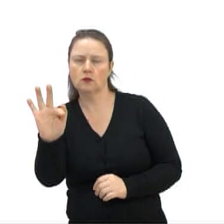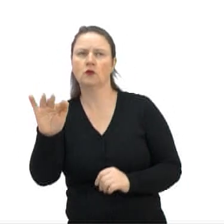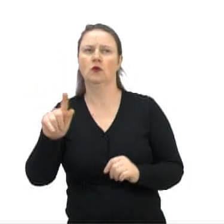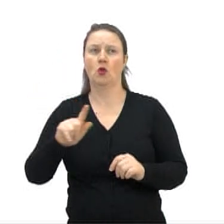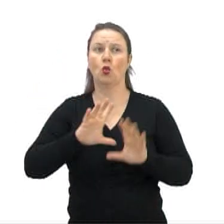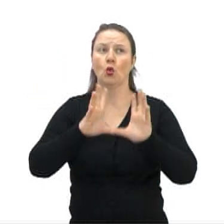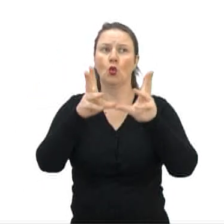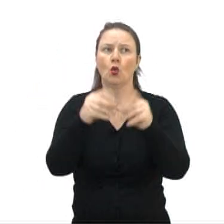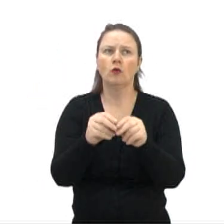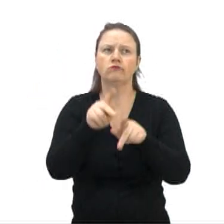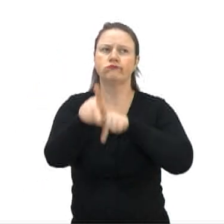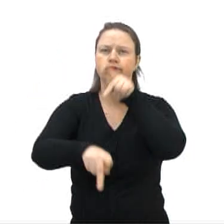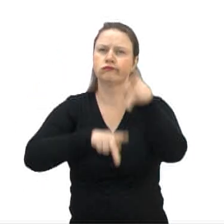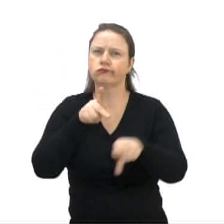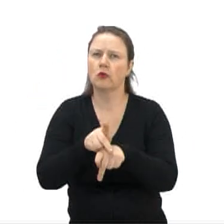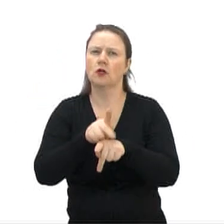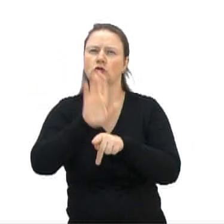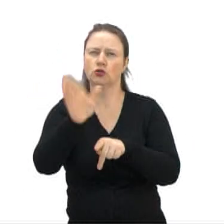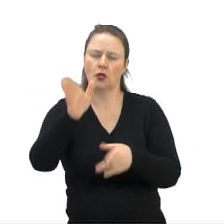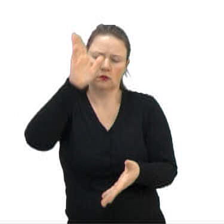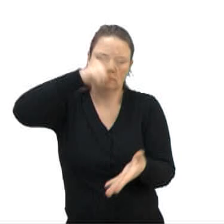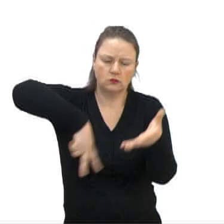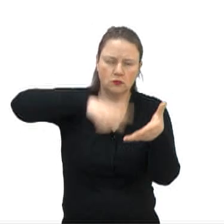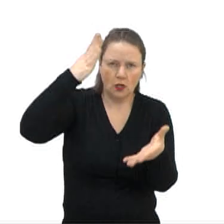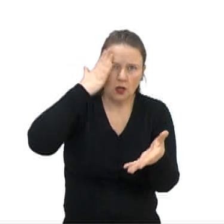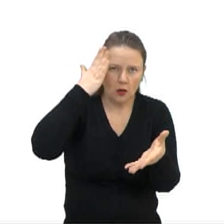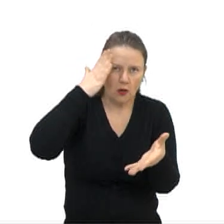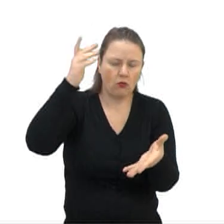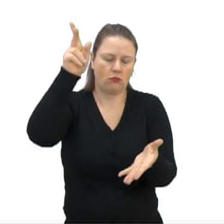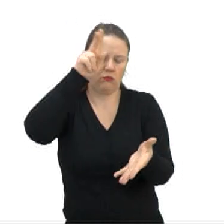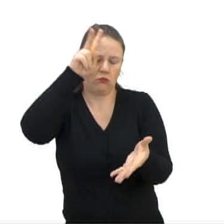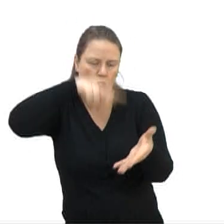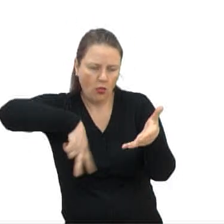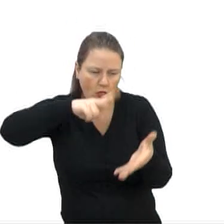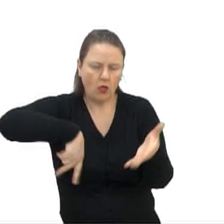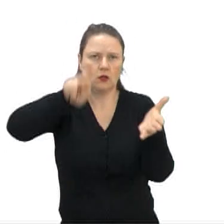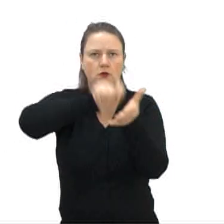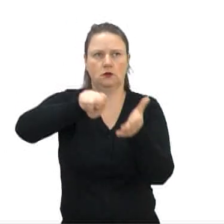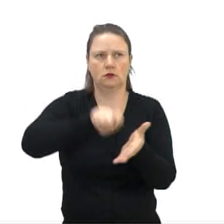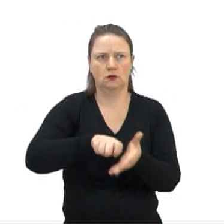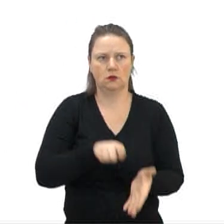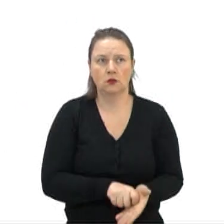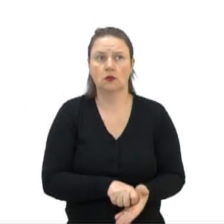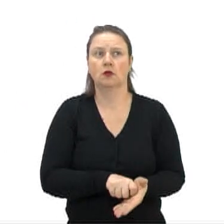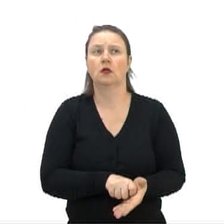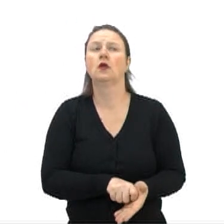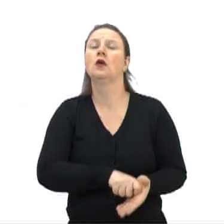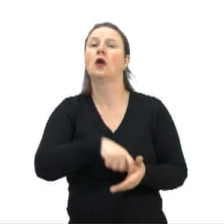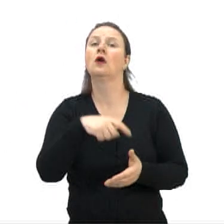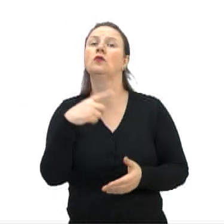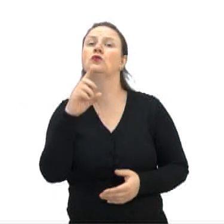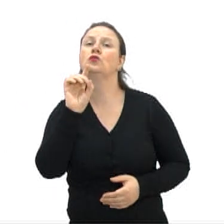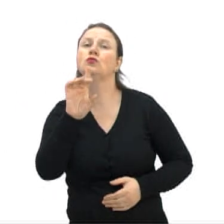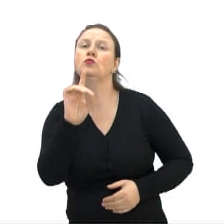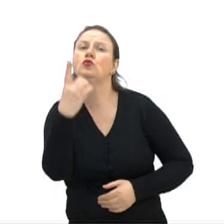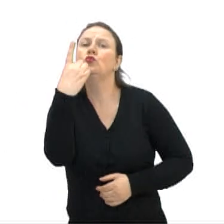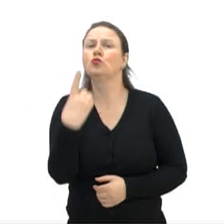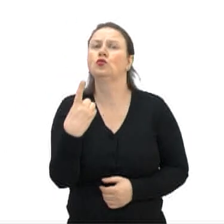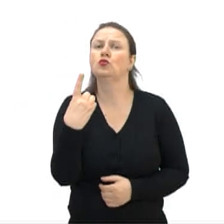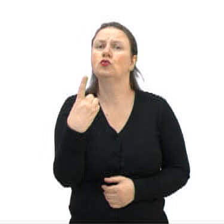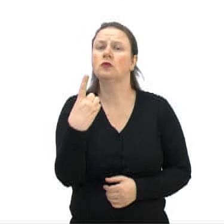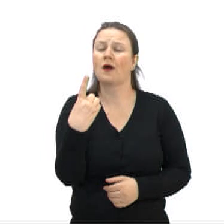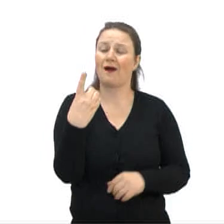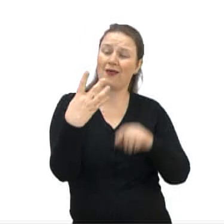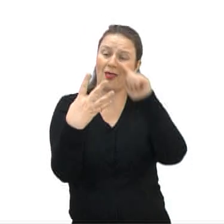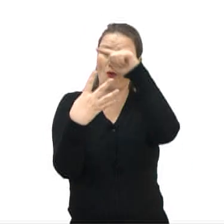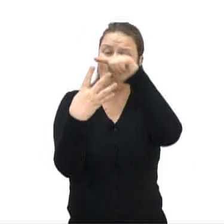ter passado de 61% em 2001 para 73% em 2011, apenas 1 em cada 4